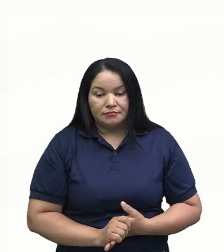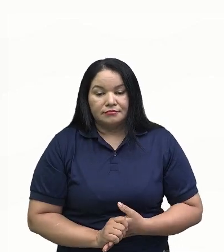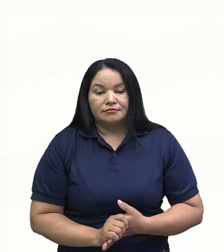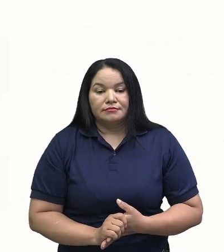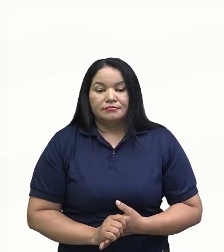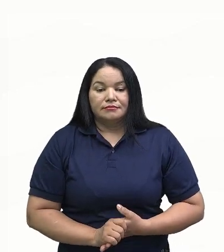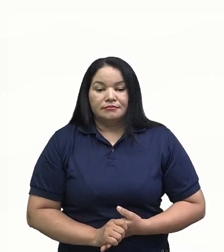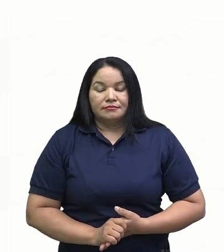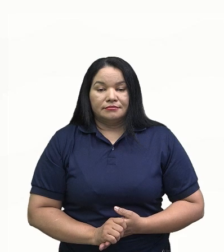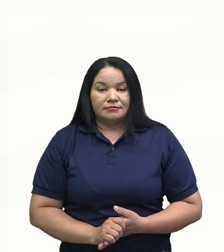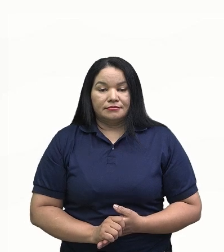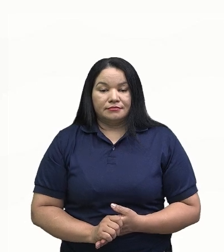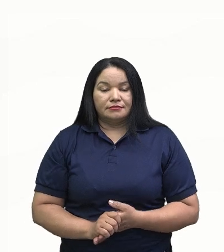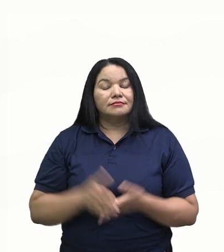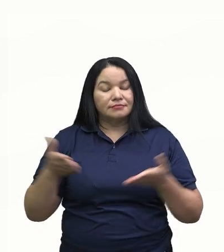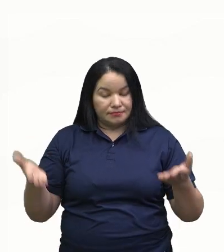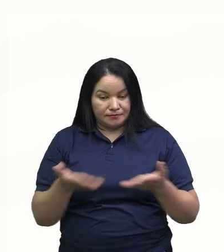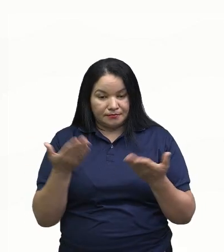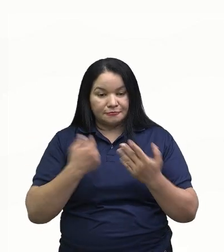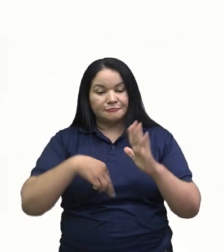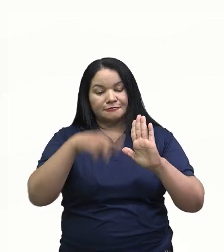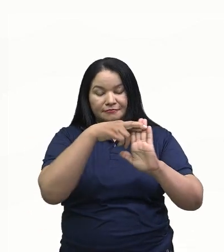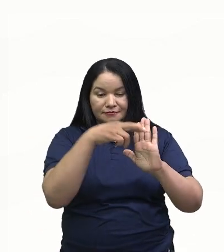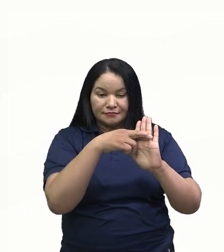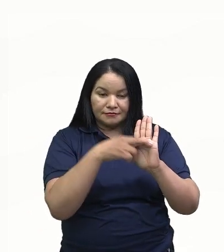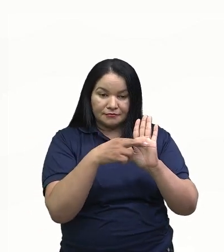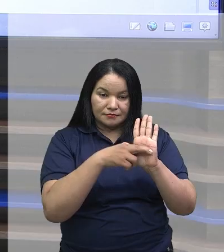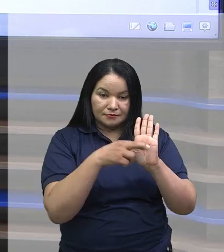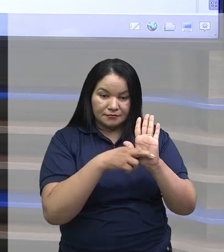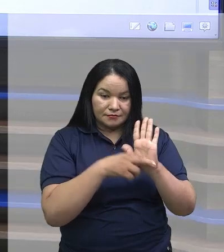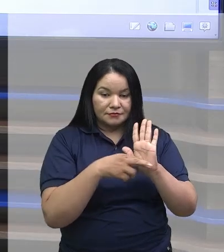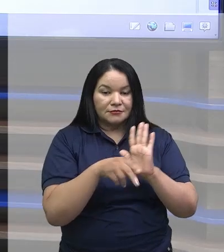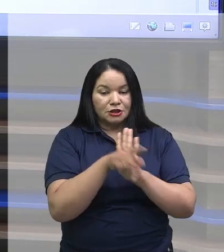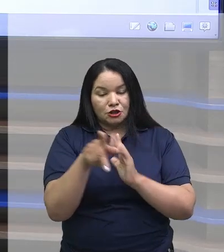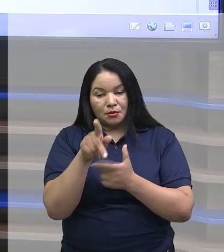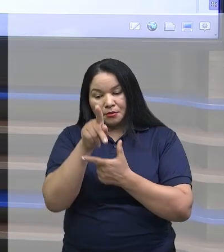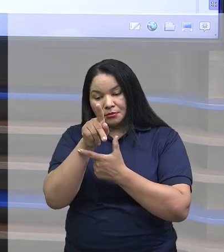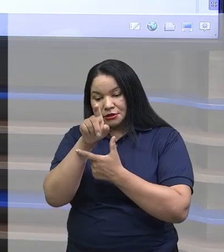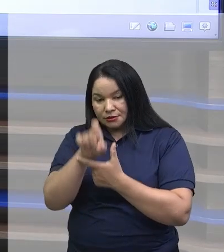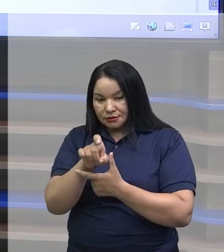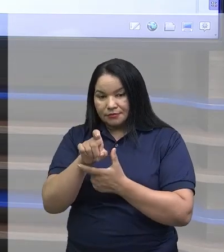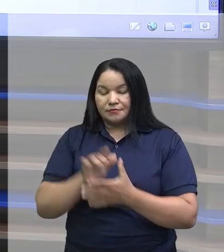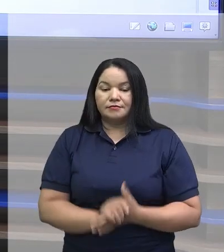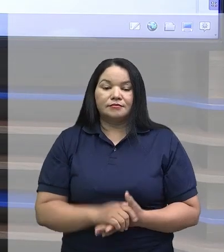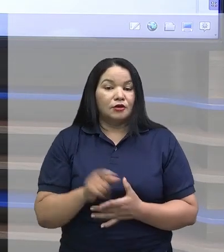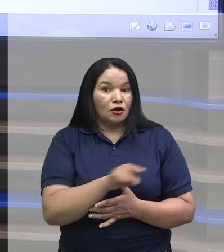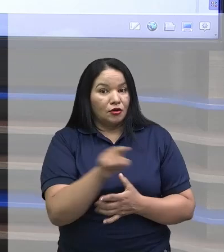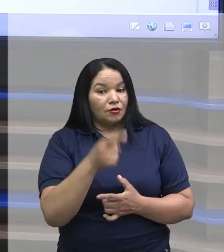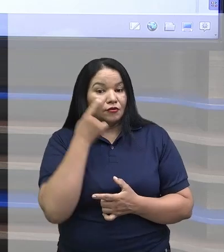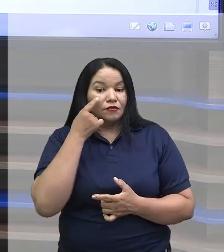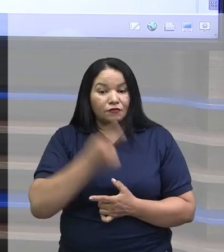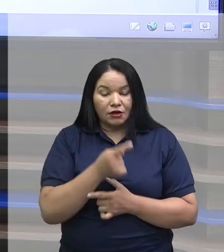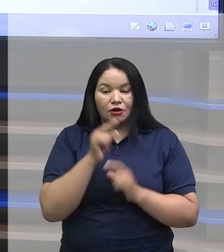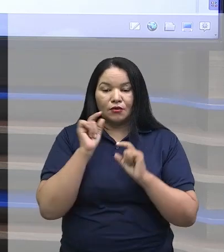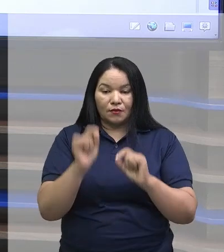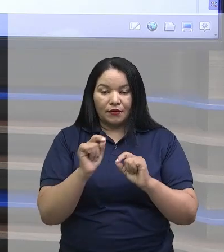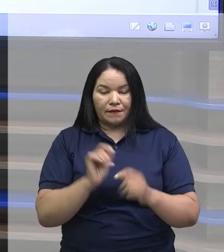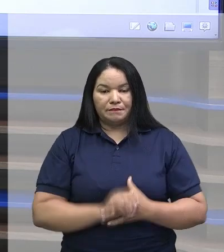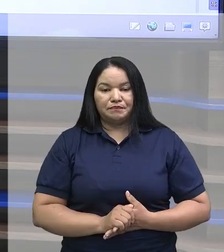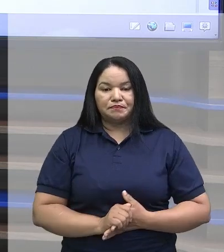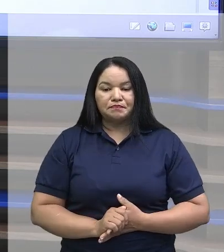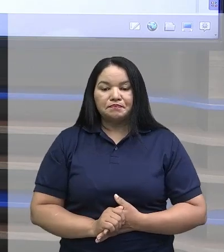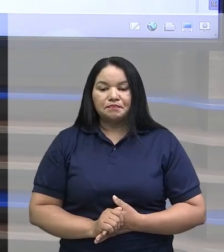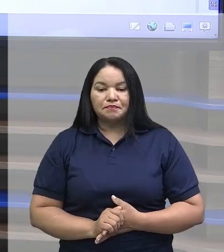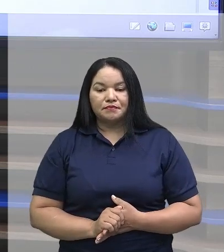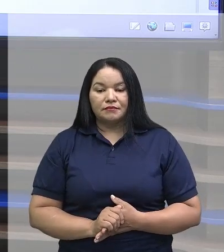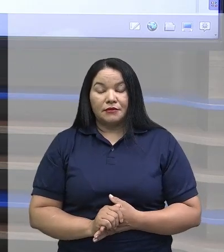Muito bem. Então, essas são as regras para as paroxítonas. Então, vocês observaram que